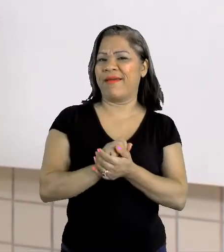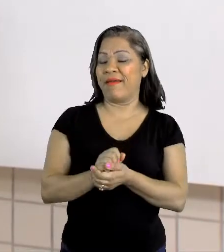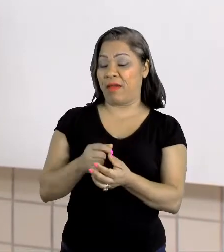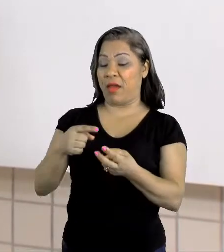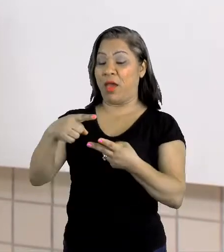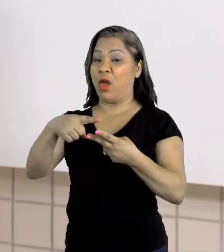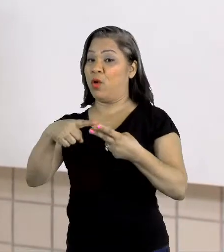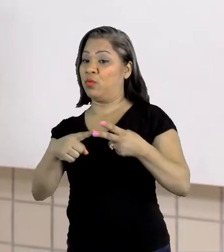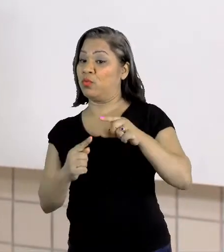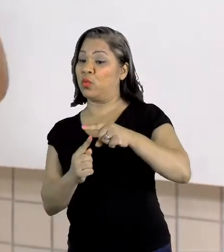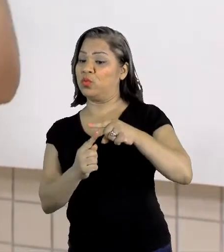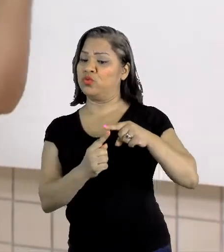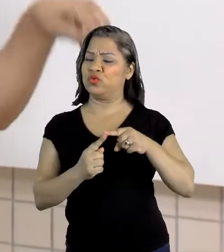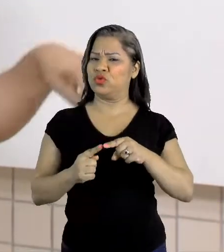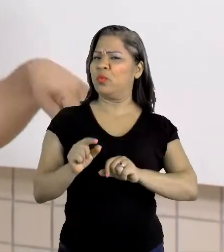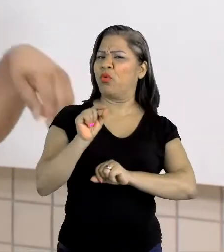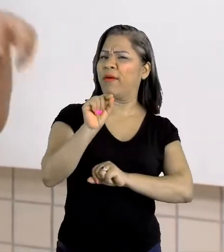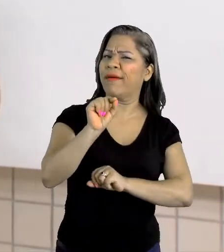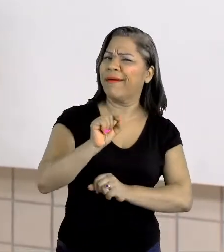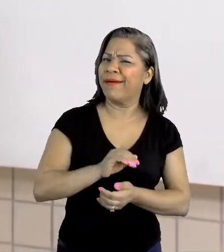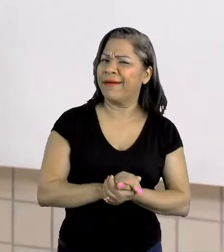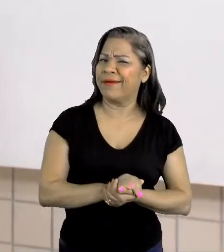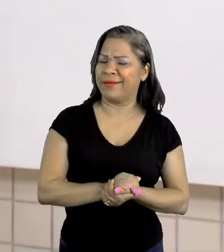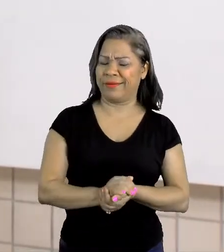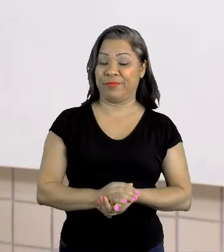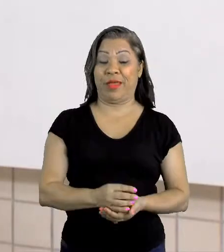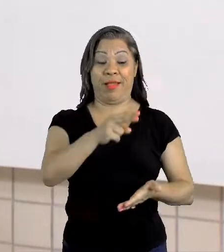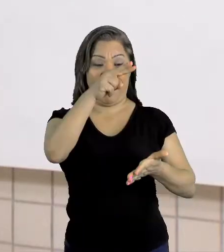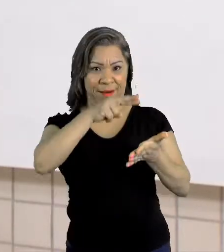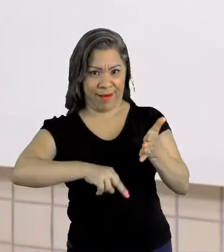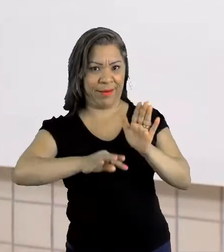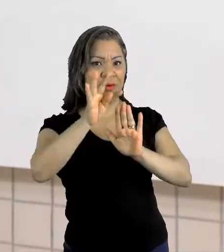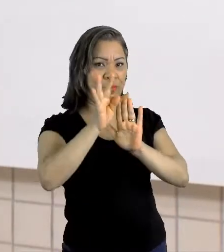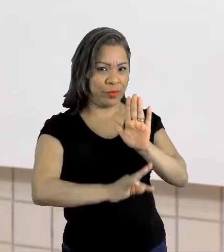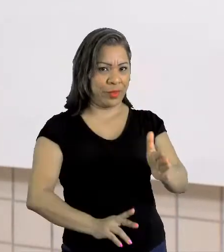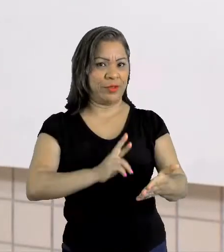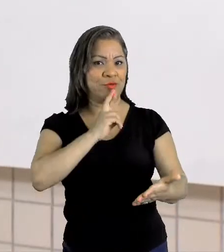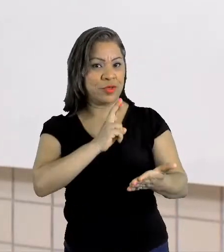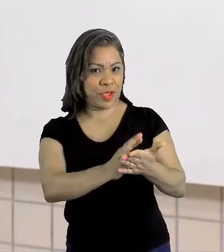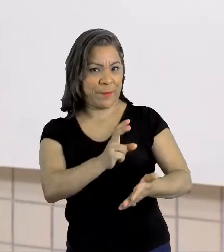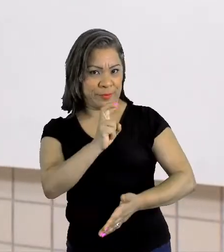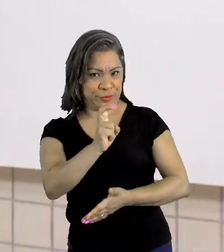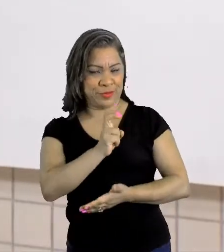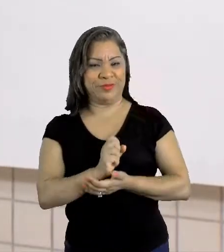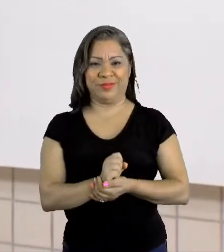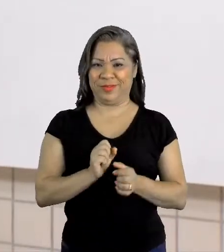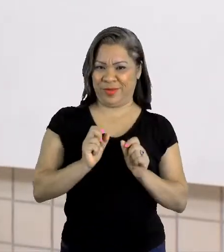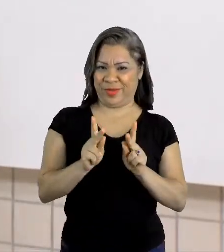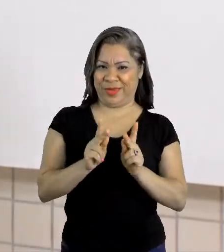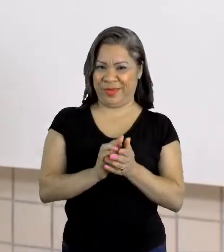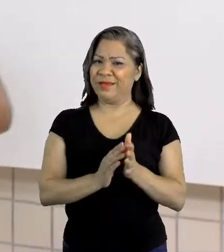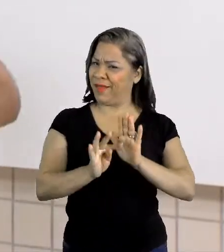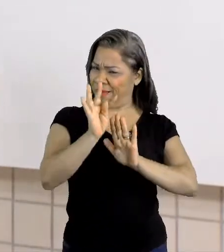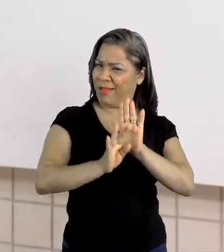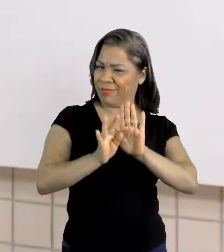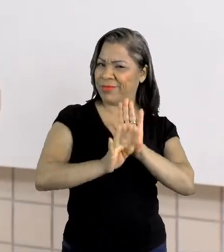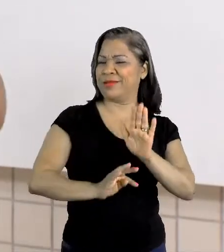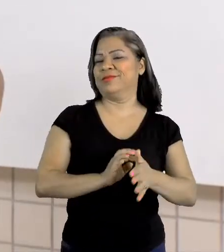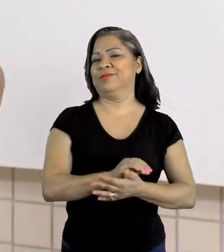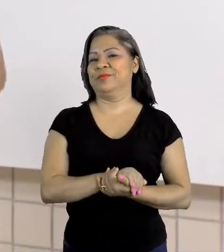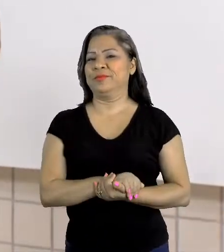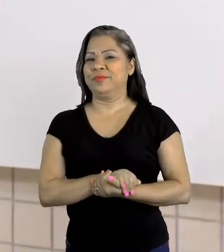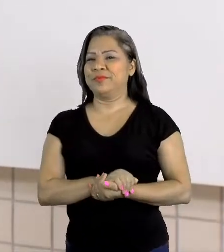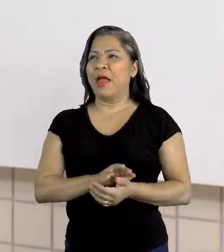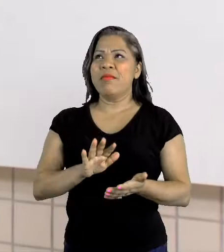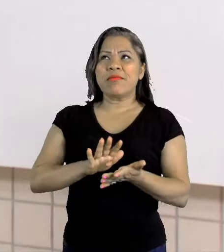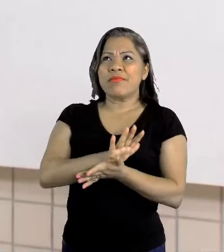O que era? Você vai ler lá no texto e vai responder aí o número 5, tá certo? Está lá no texto. Não é nada do que